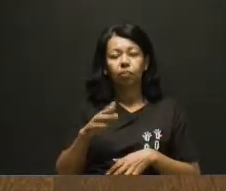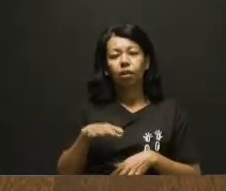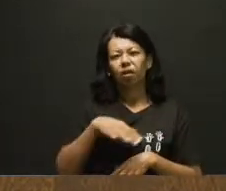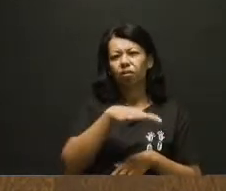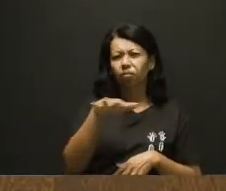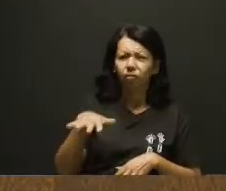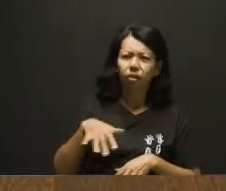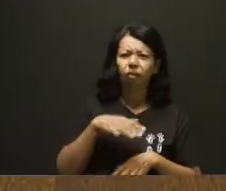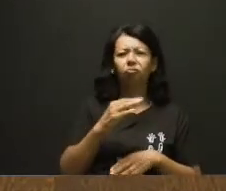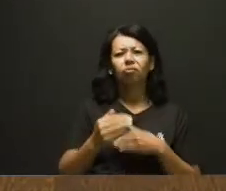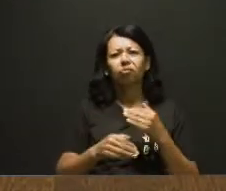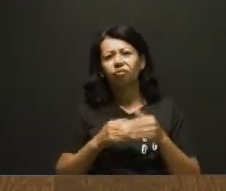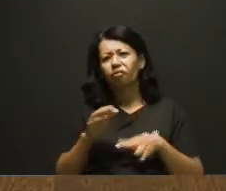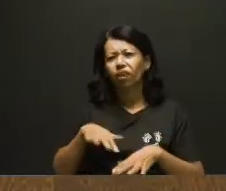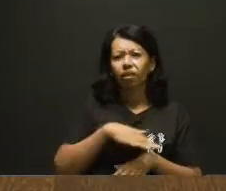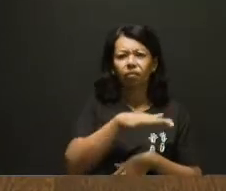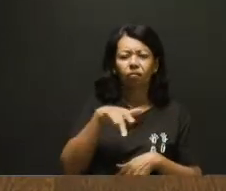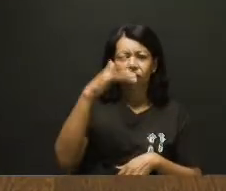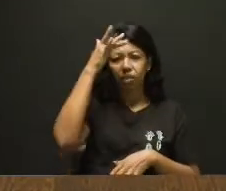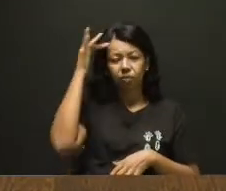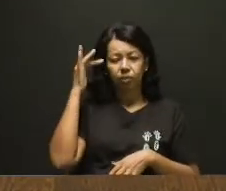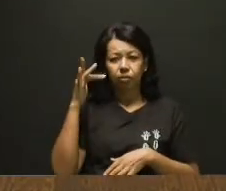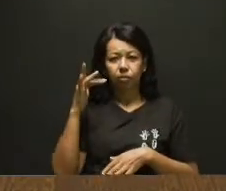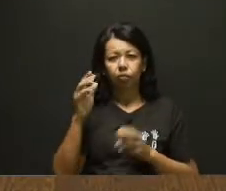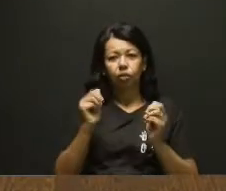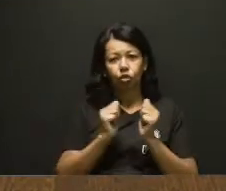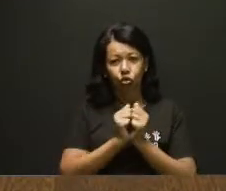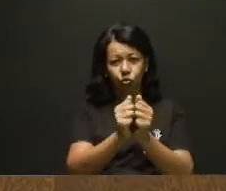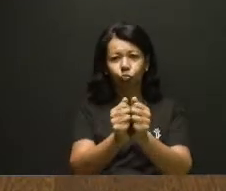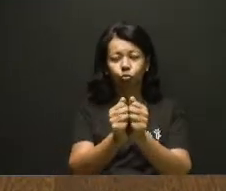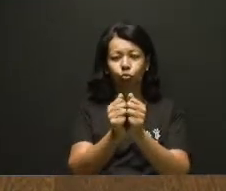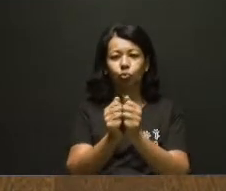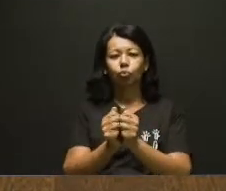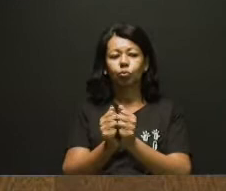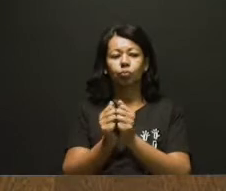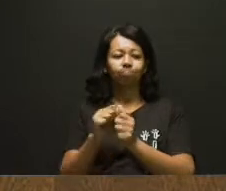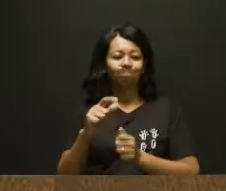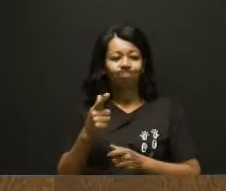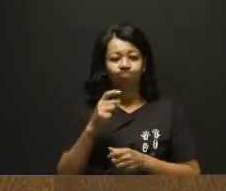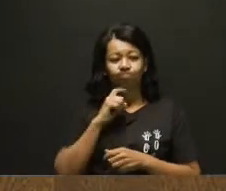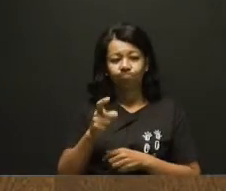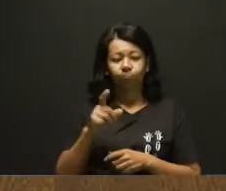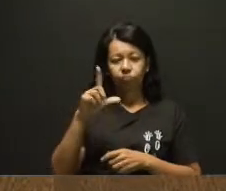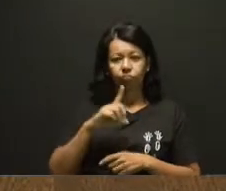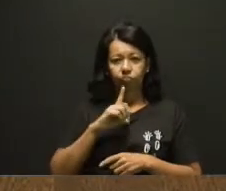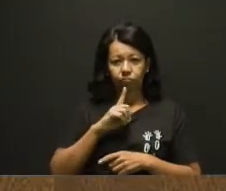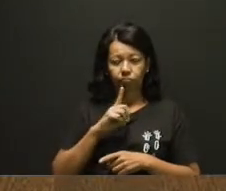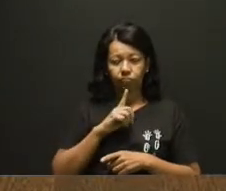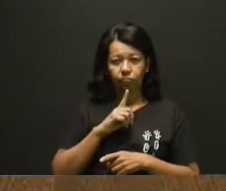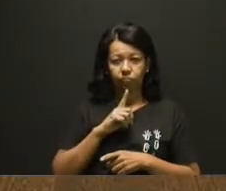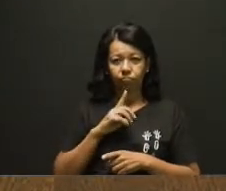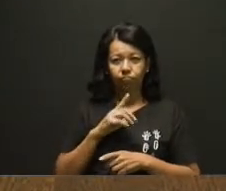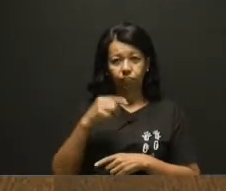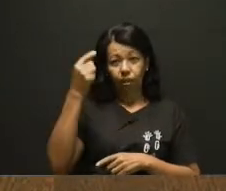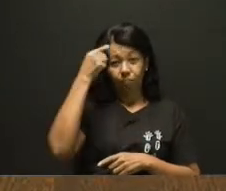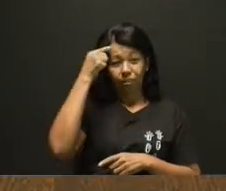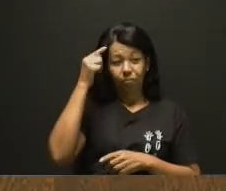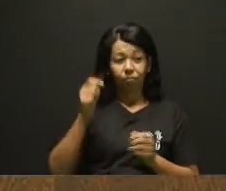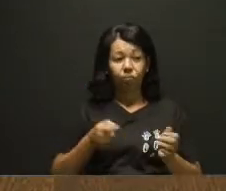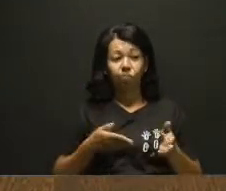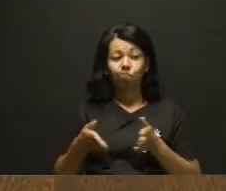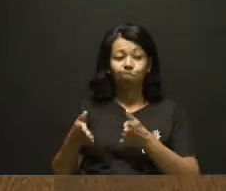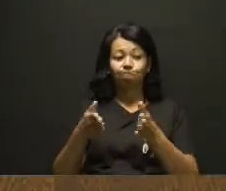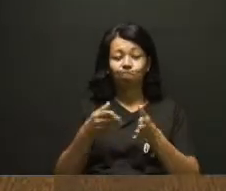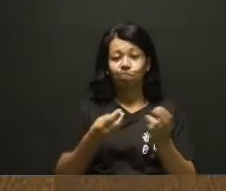tem que envolver todos efetivamente possam juntos adianta ter a percepção quando foi colocado de achar que esse é o caminho com o